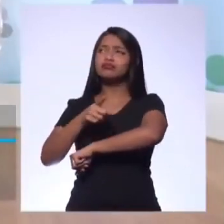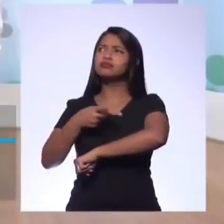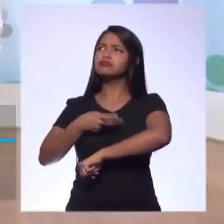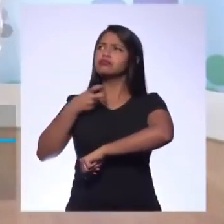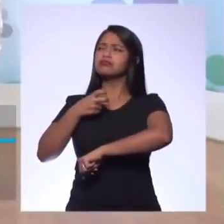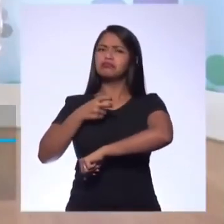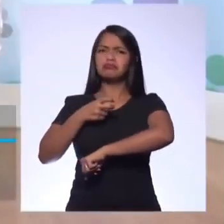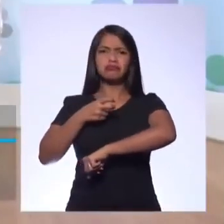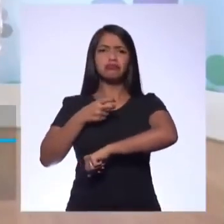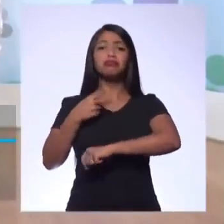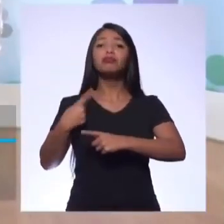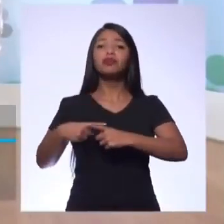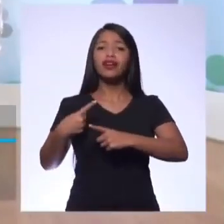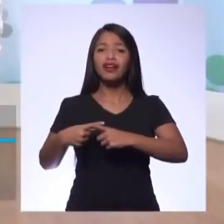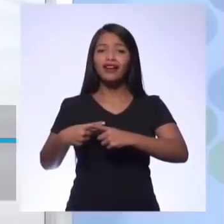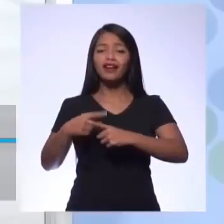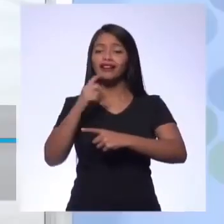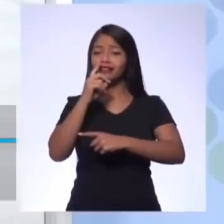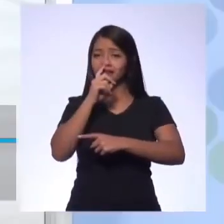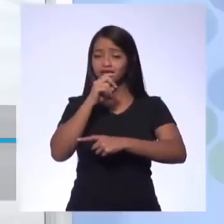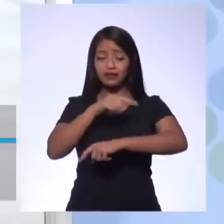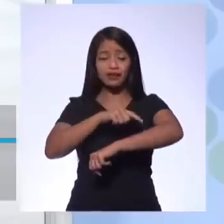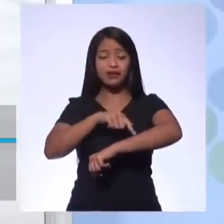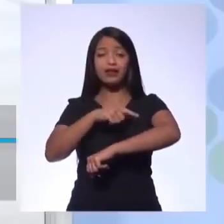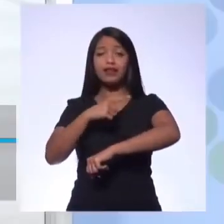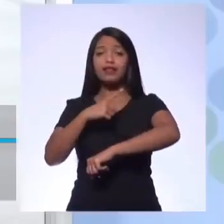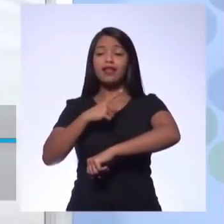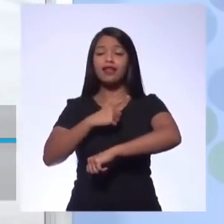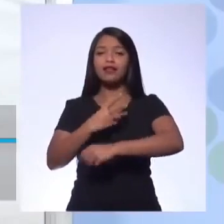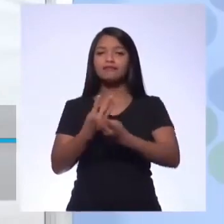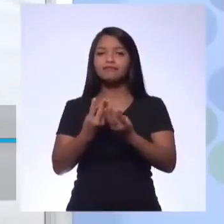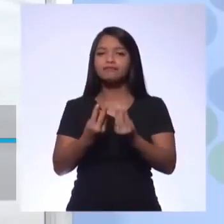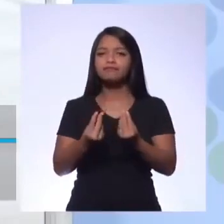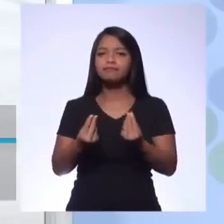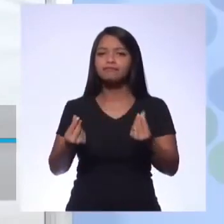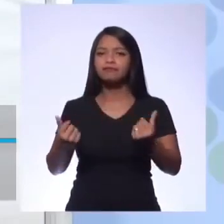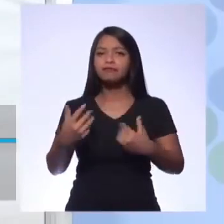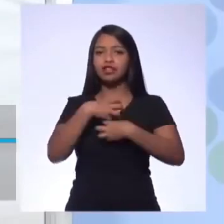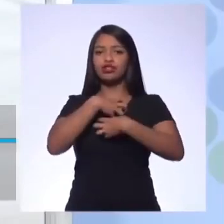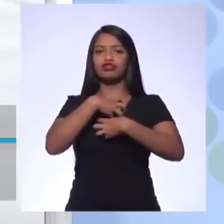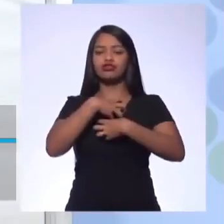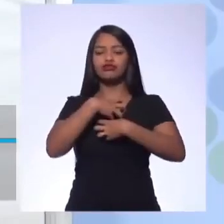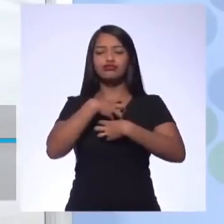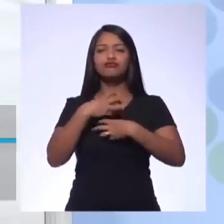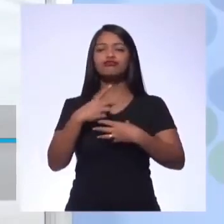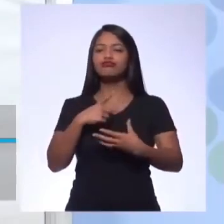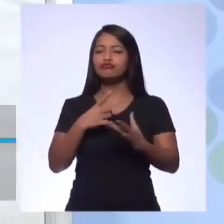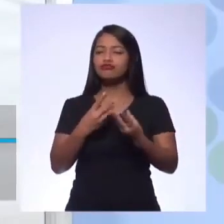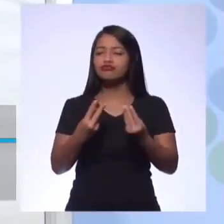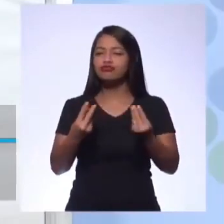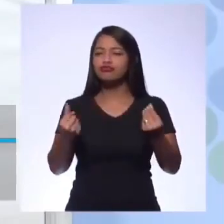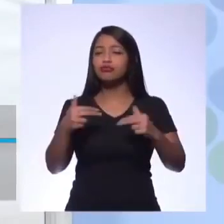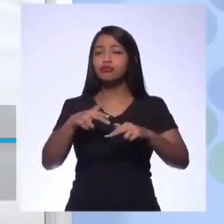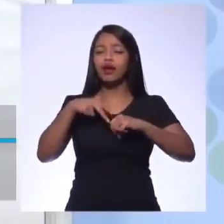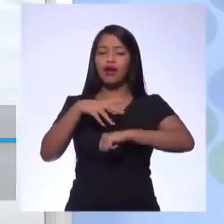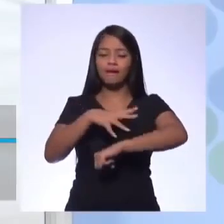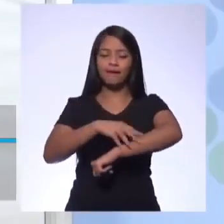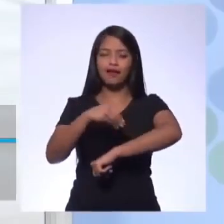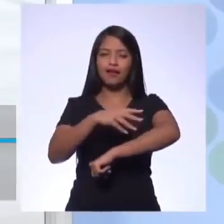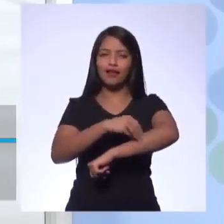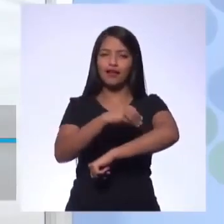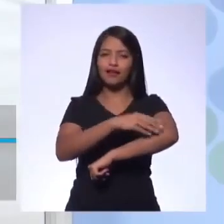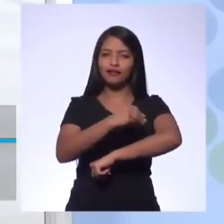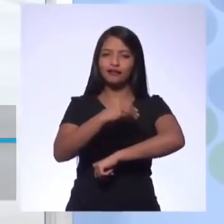É porque a gente tem uma sensibilidade muito grande nesses pequenos pelinhos que a gente tem aí, tanto